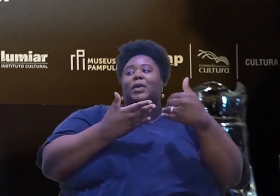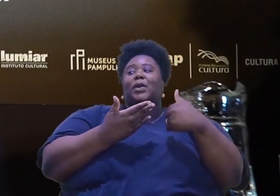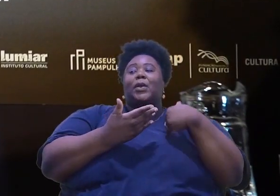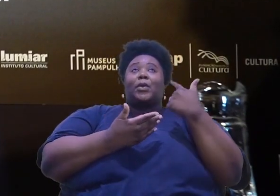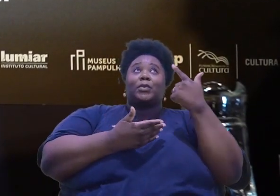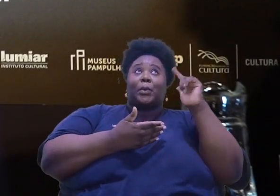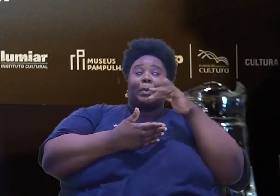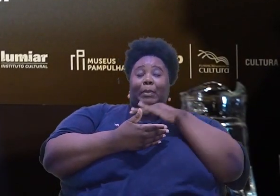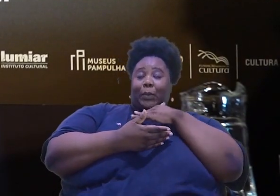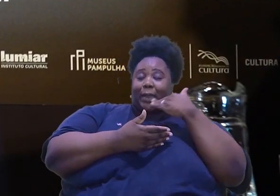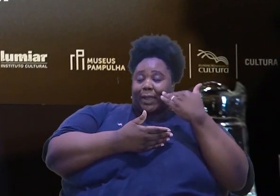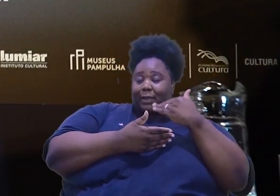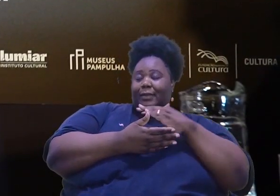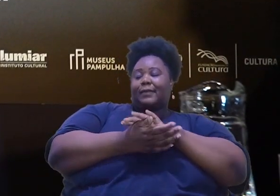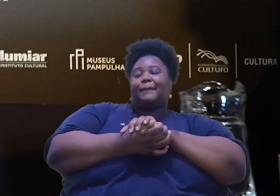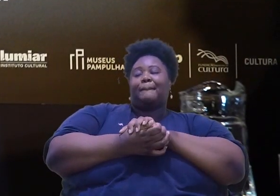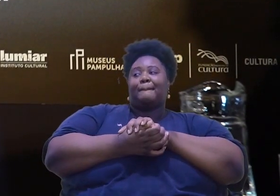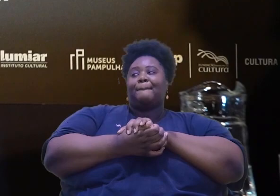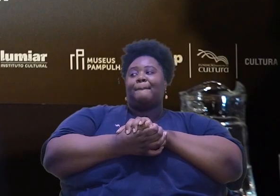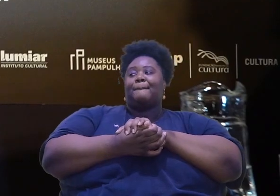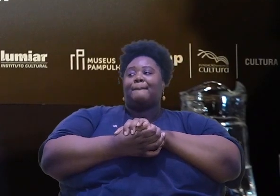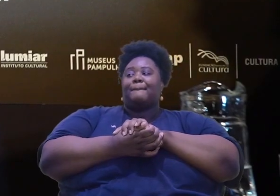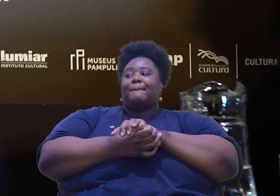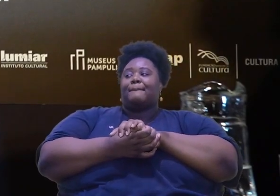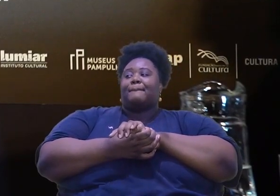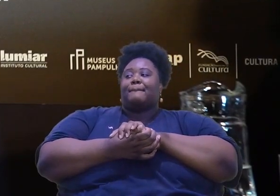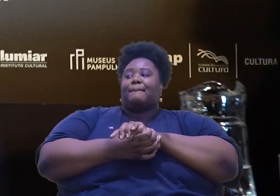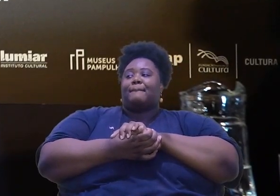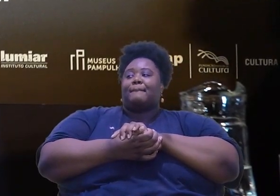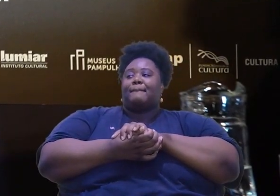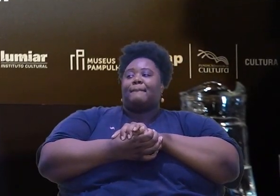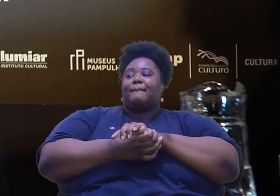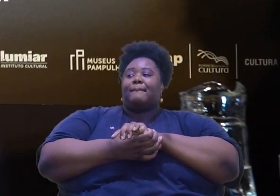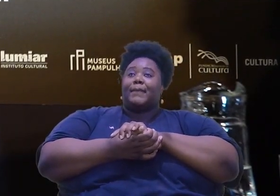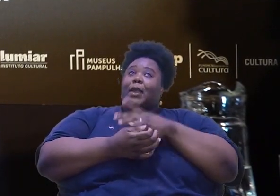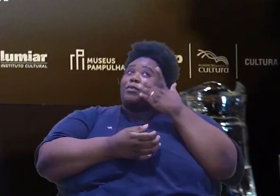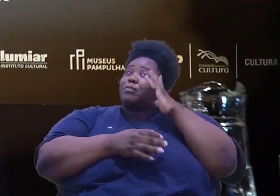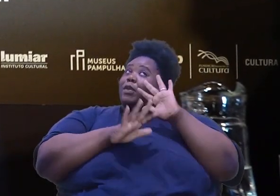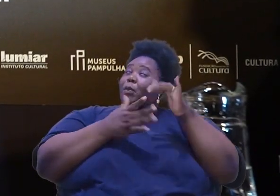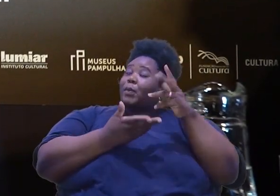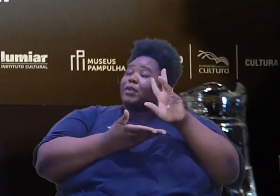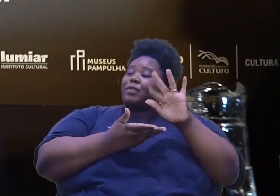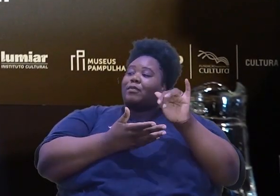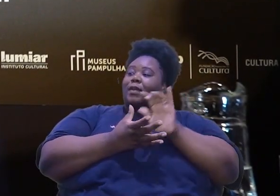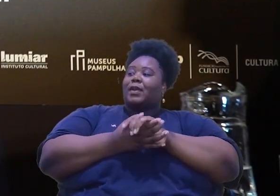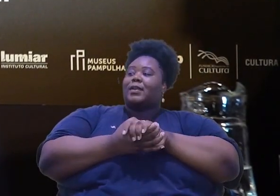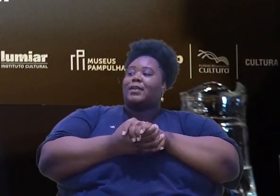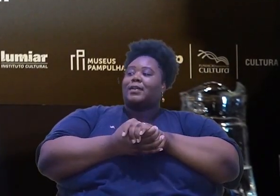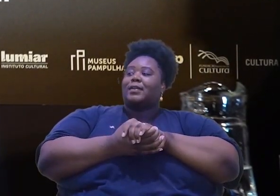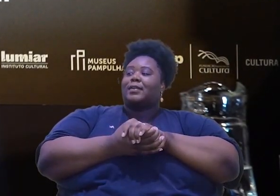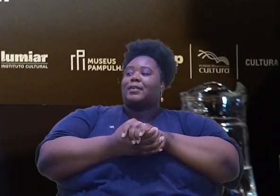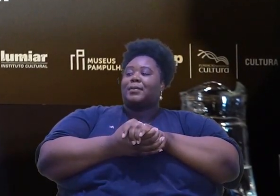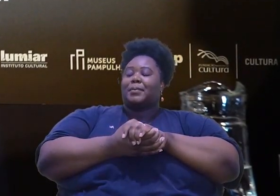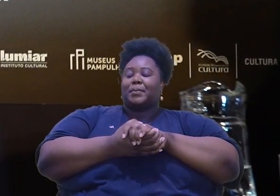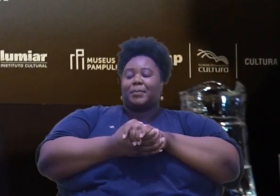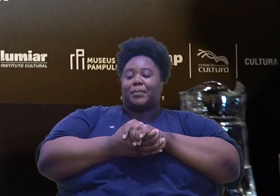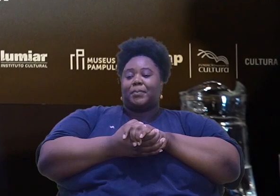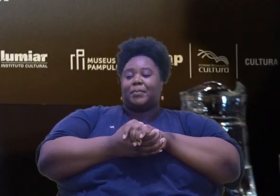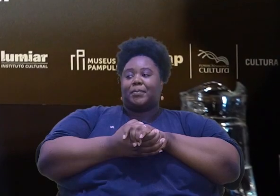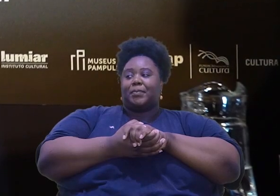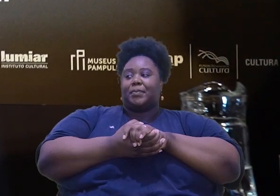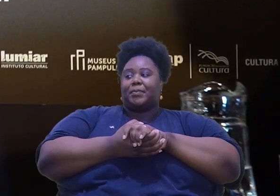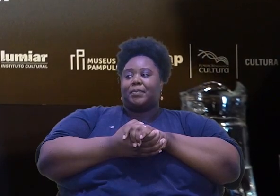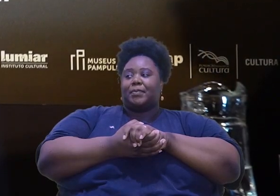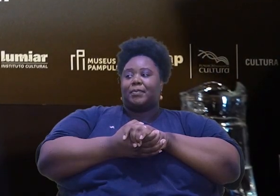outro plano, eu sei lá se de lá eu vou ver alguma coisa, então...